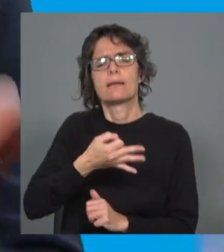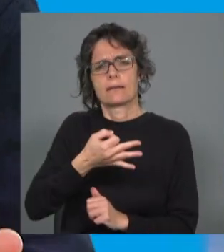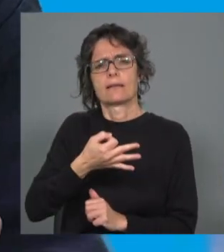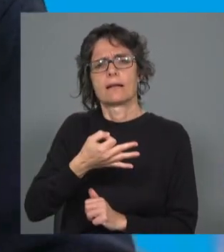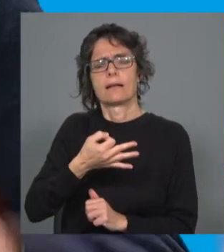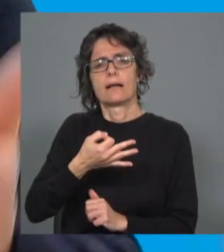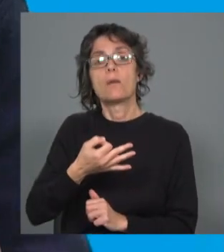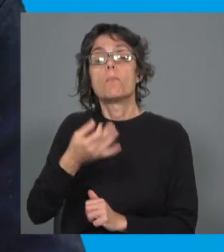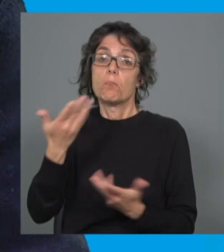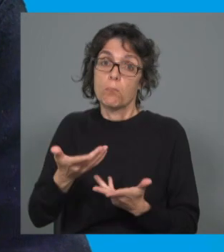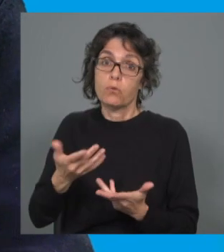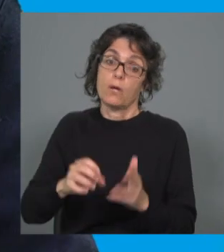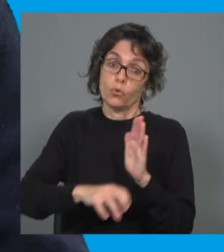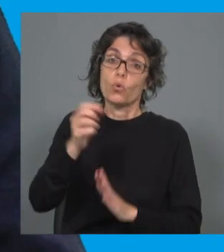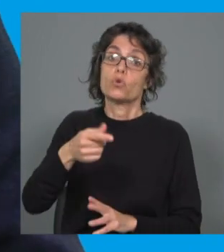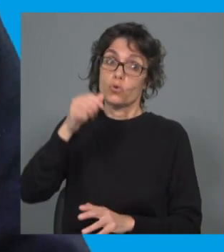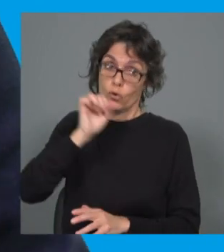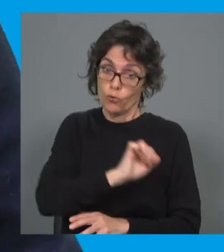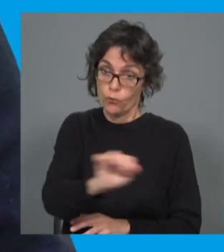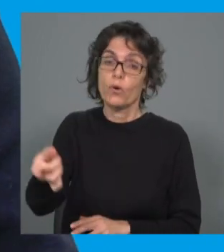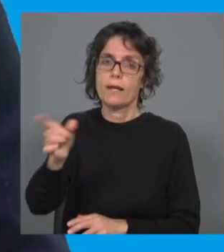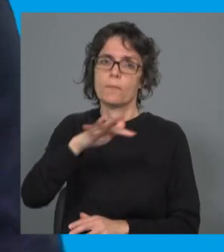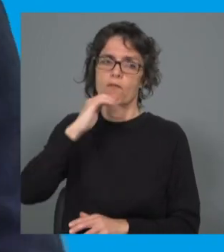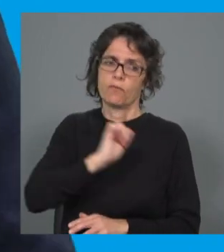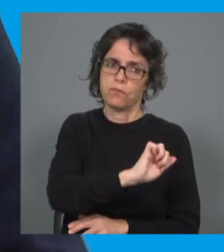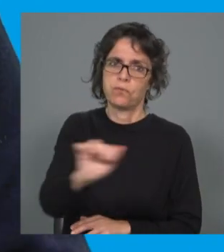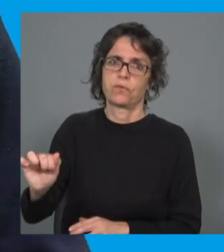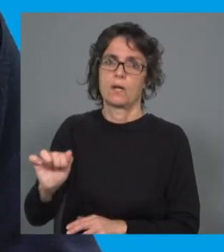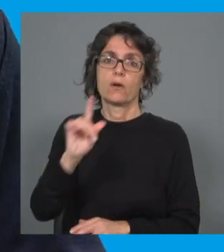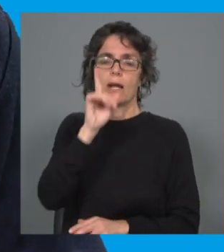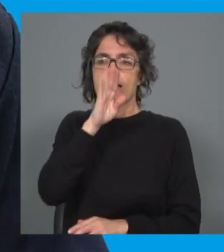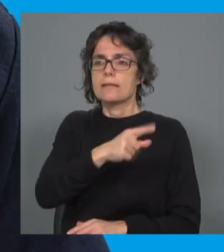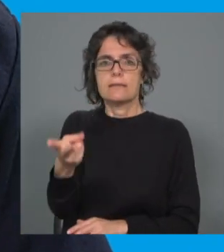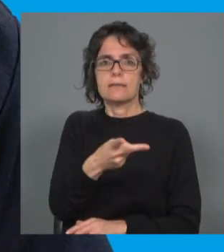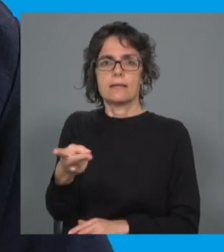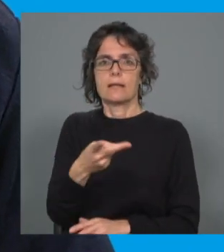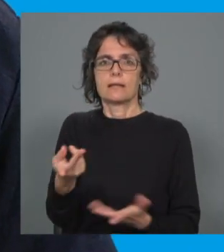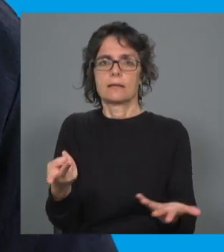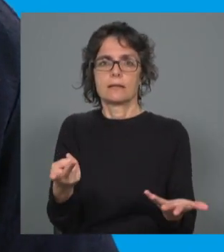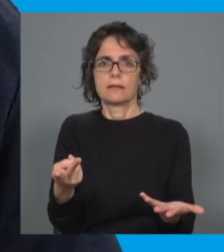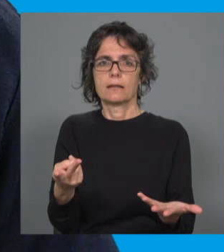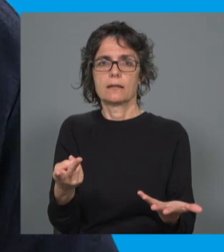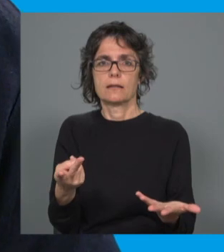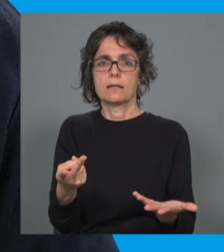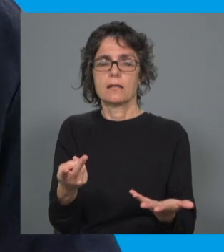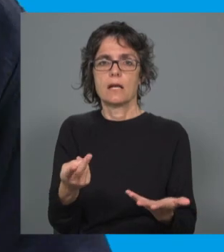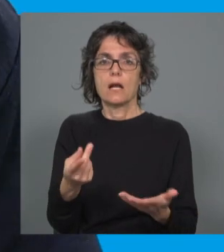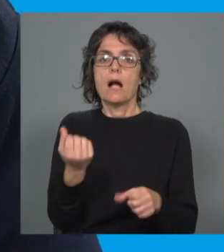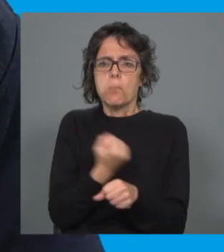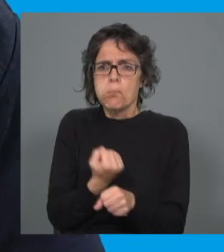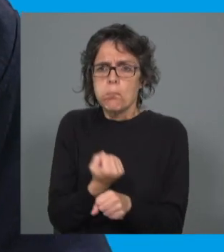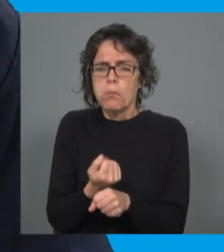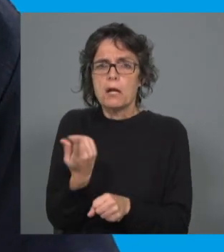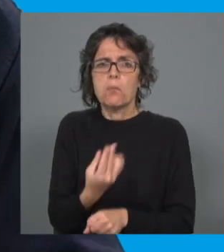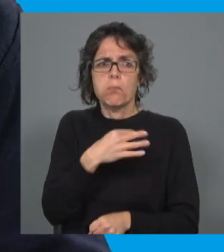ter condições para si e para as suas famílias. Ora, se não recebem do fruto do seu trabalho, não